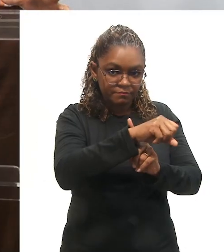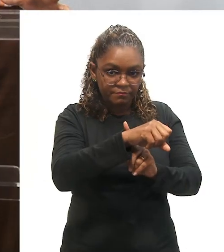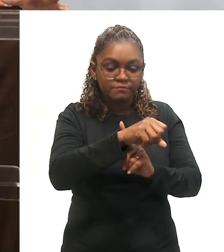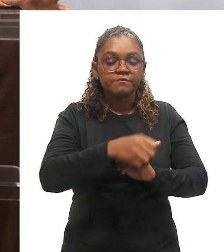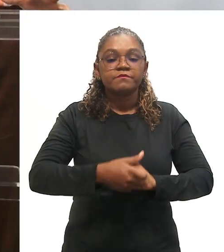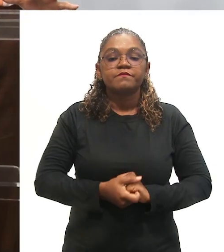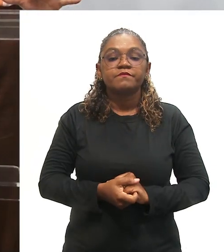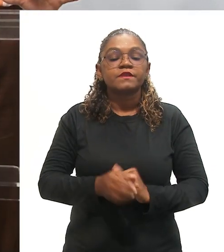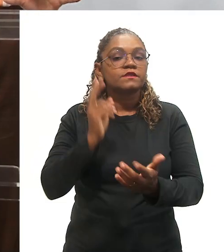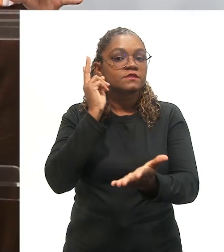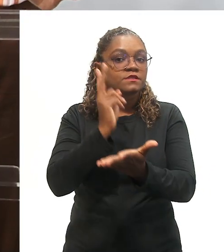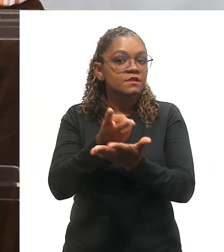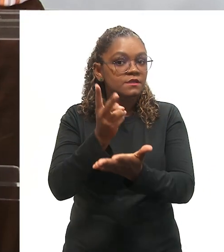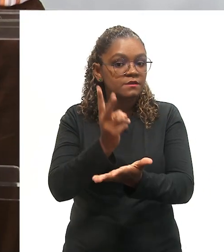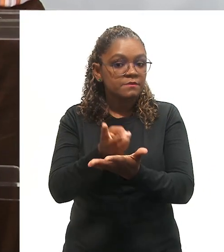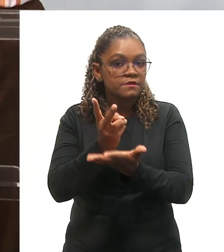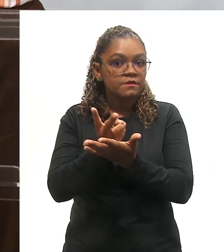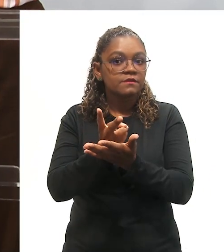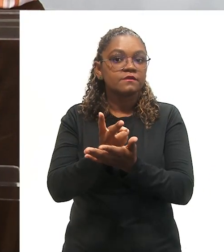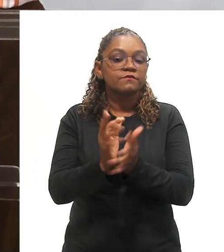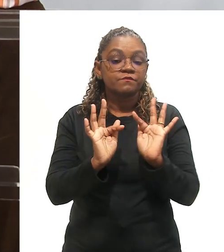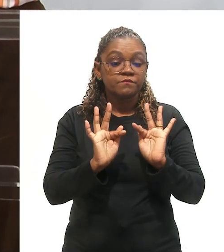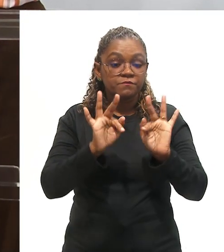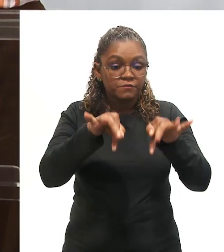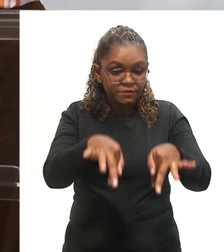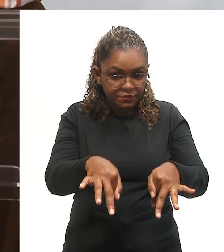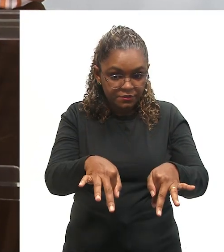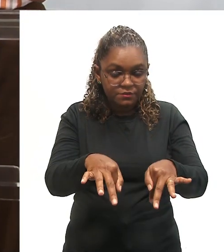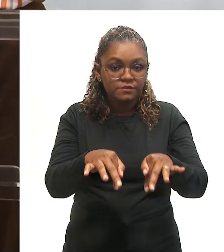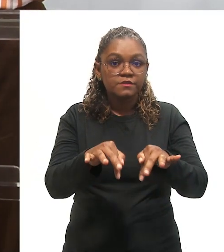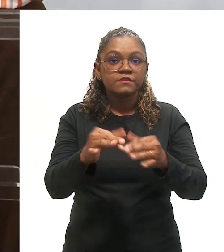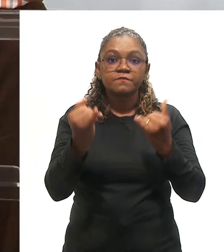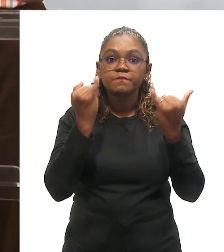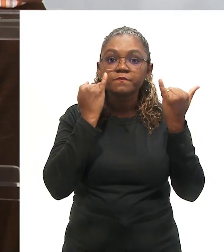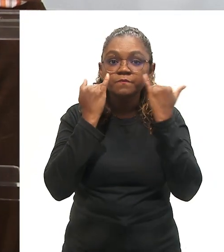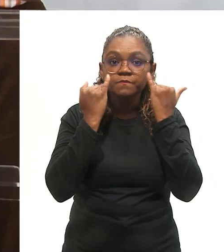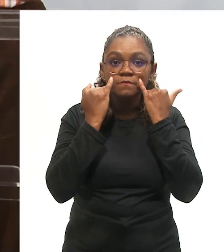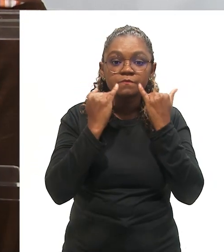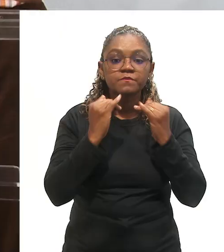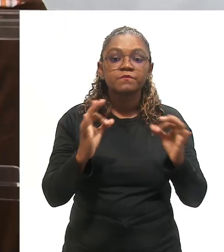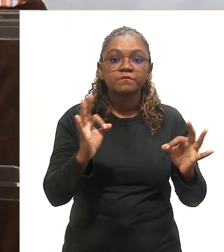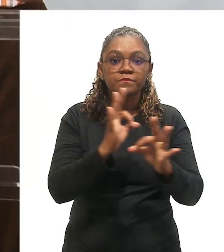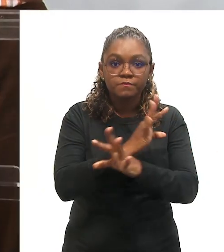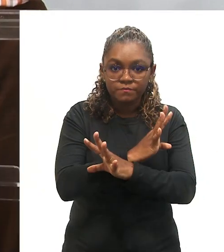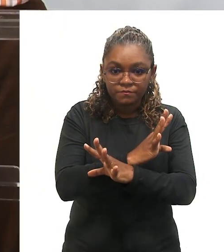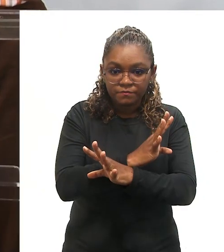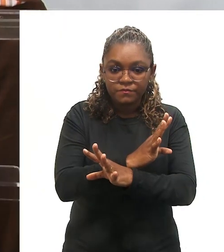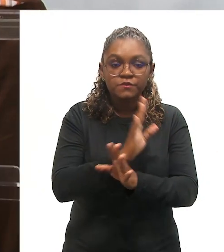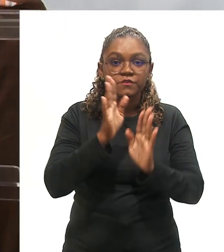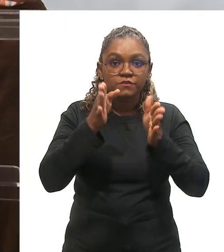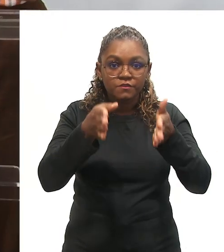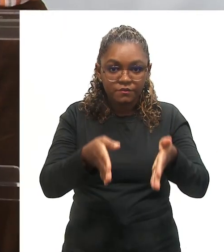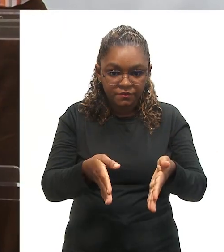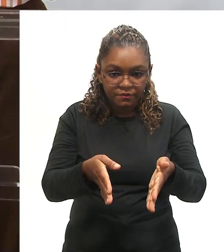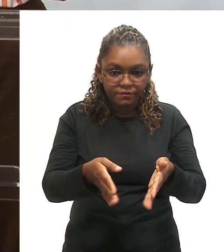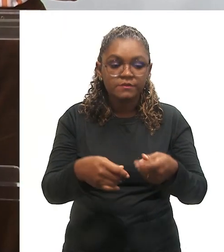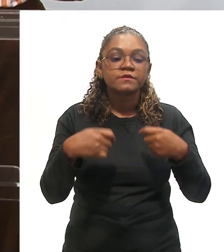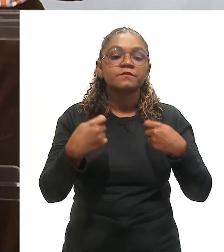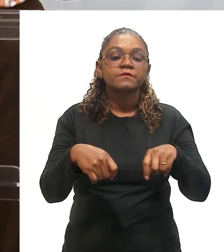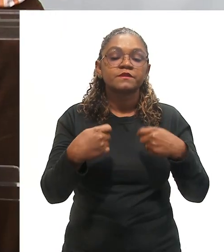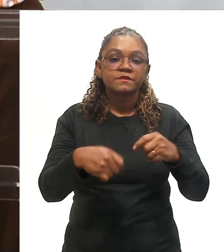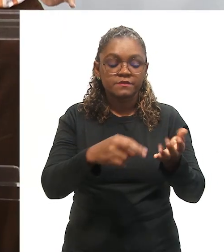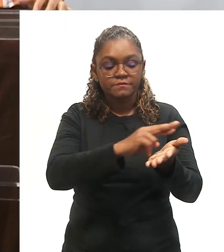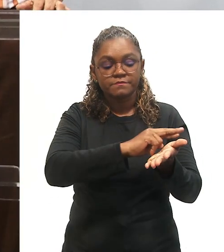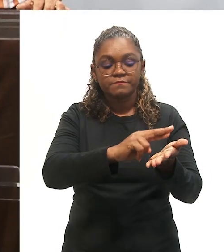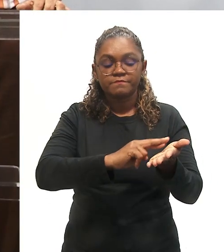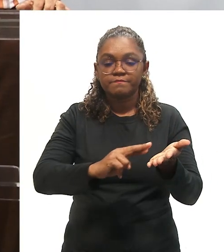final, com as informações compiladas, são fornecidos os relatórios